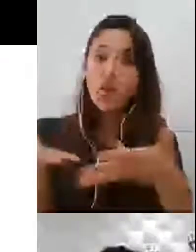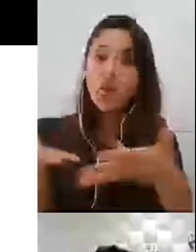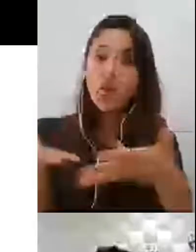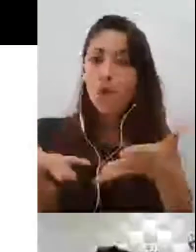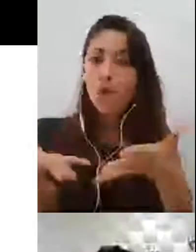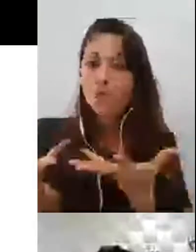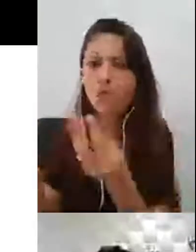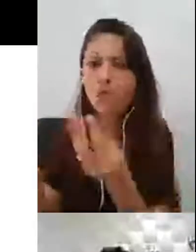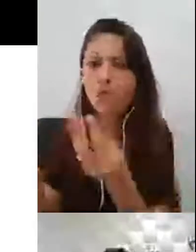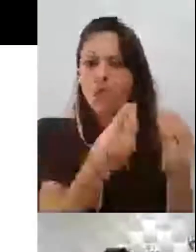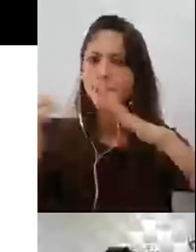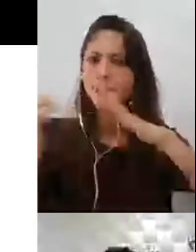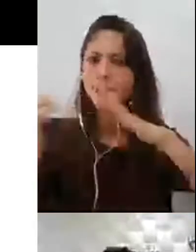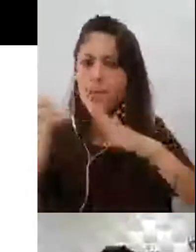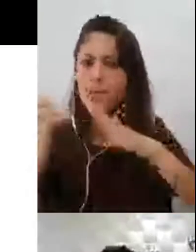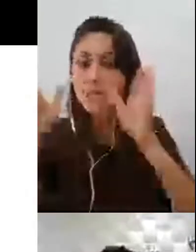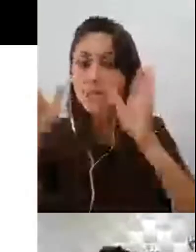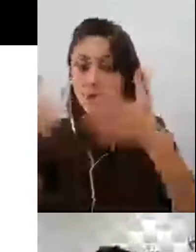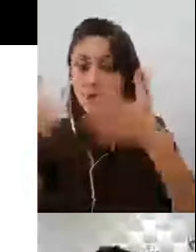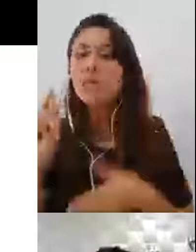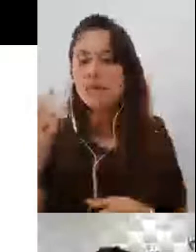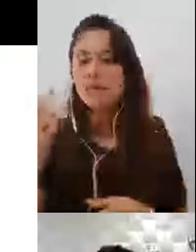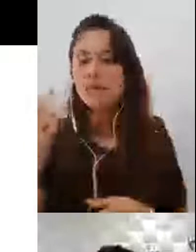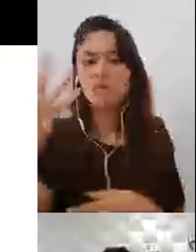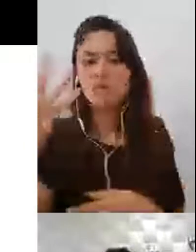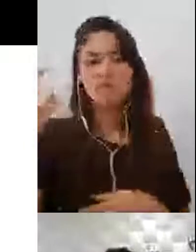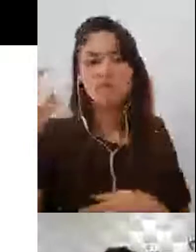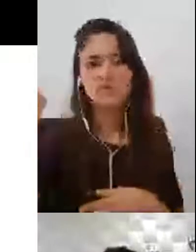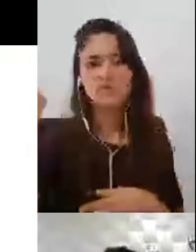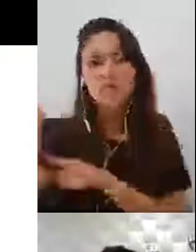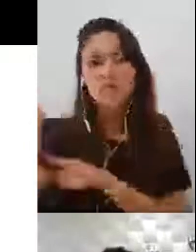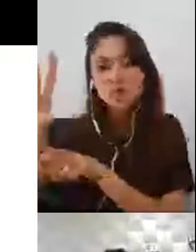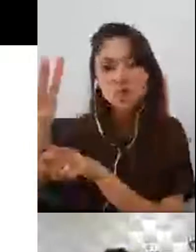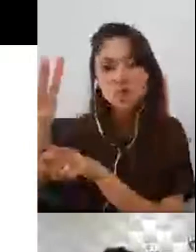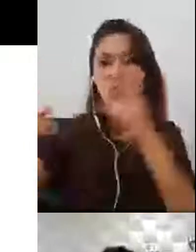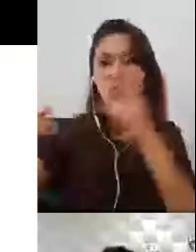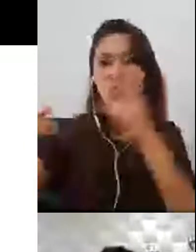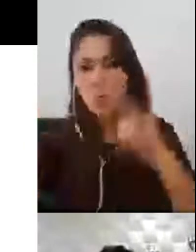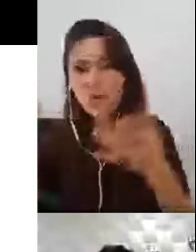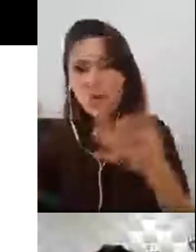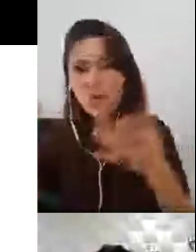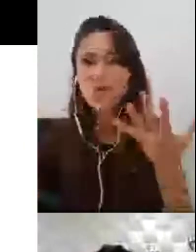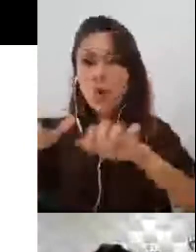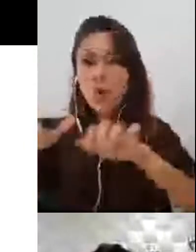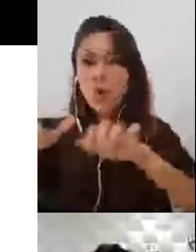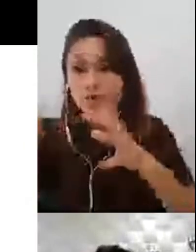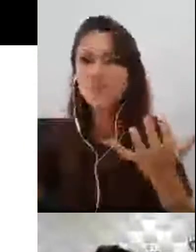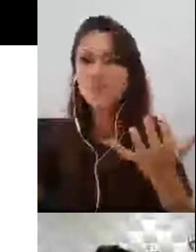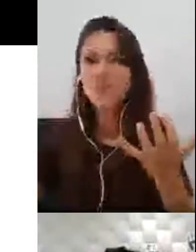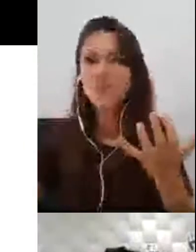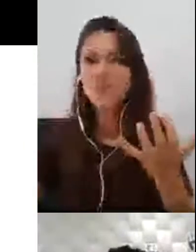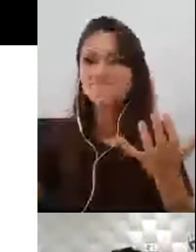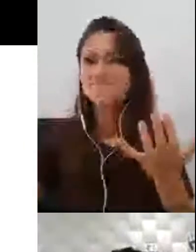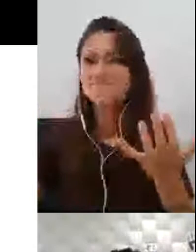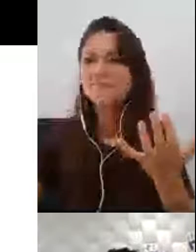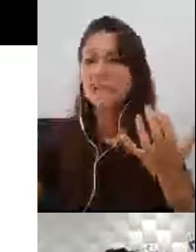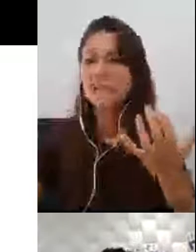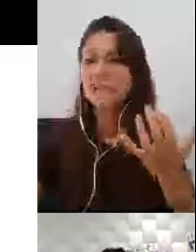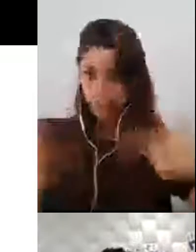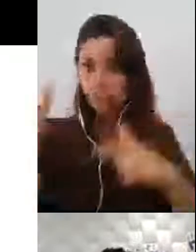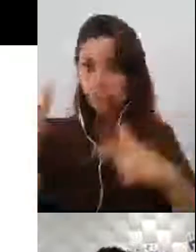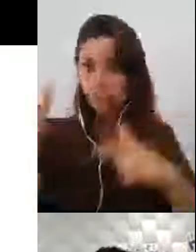direcionadas à indústria 3.0. Nós temos já automatizações, temos robôs, utilizamos os computadores em nossas linhas